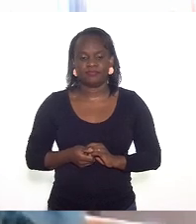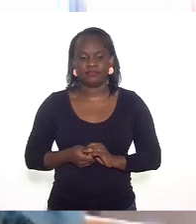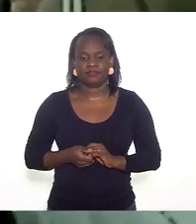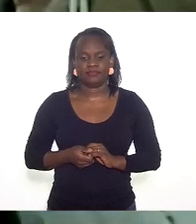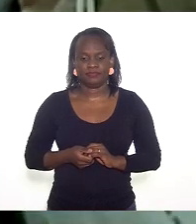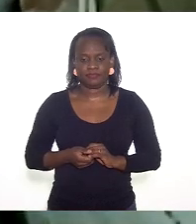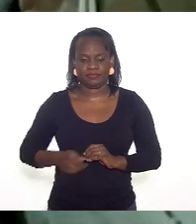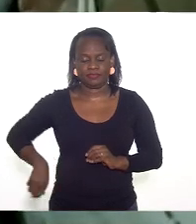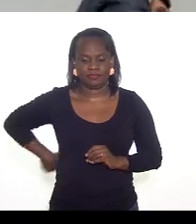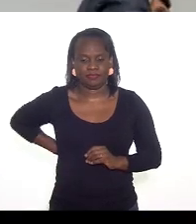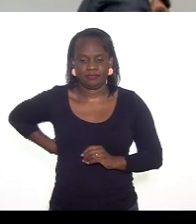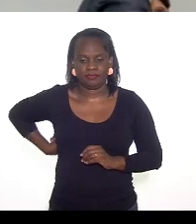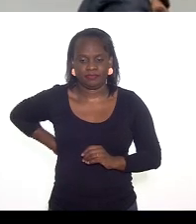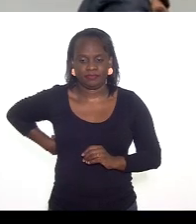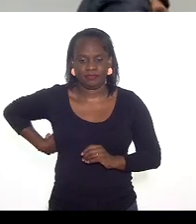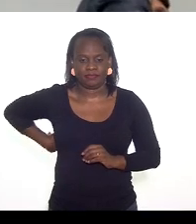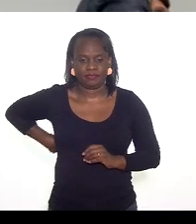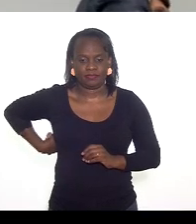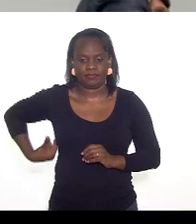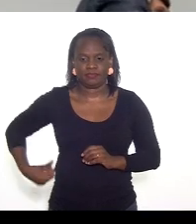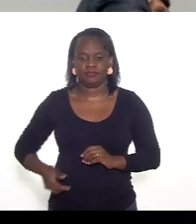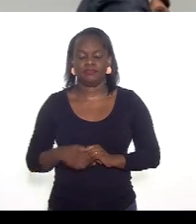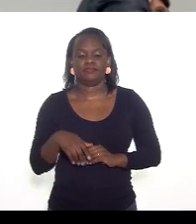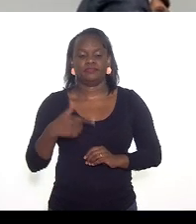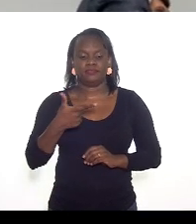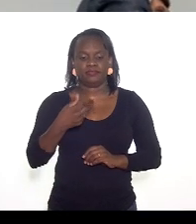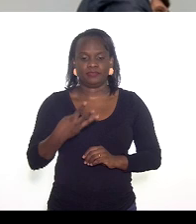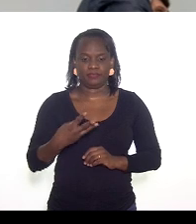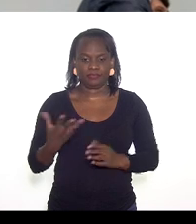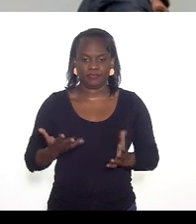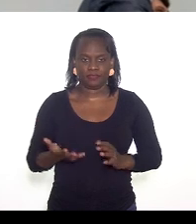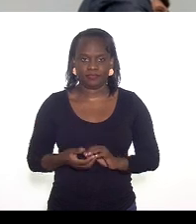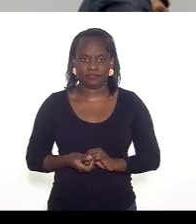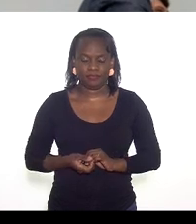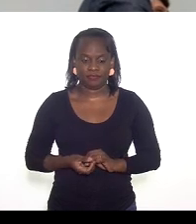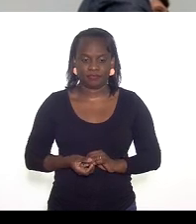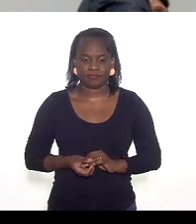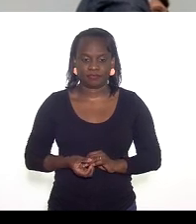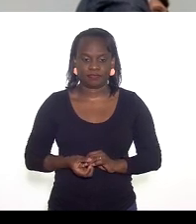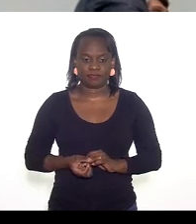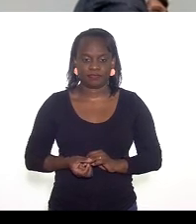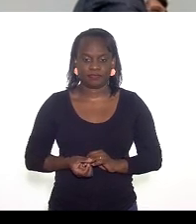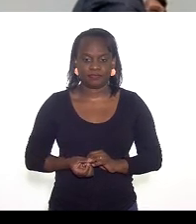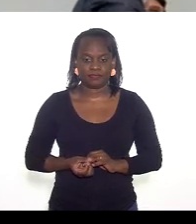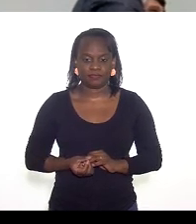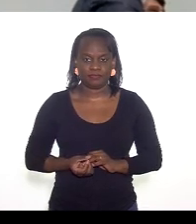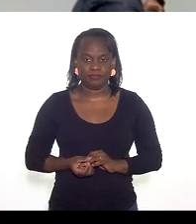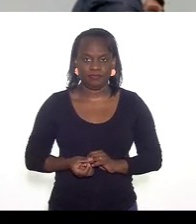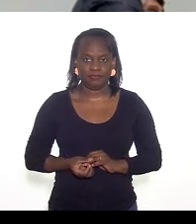Quero ver esse projeto. Tá? São 23 agora.